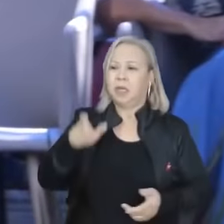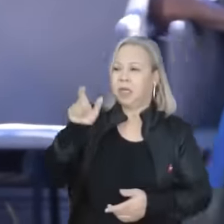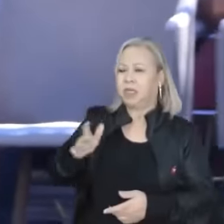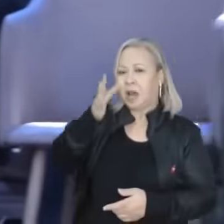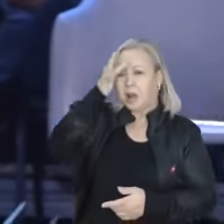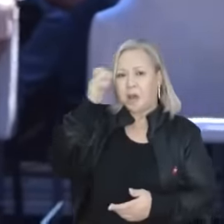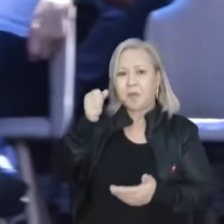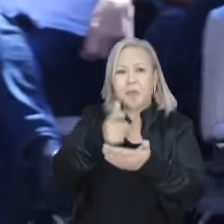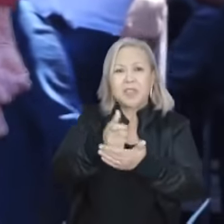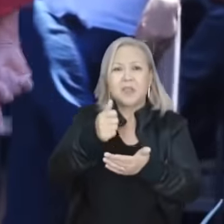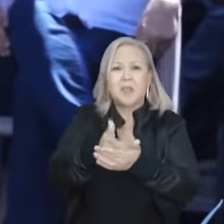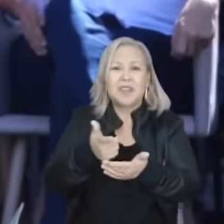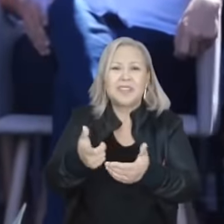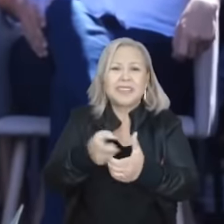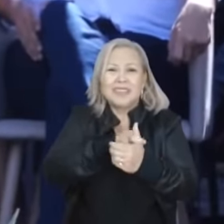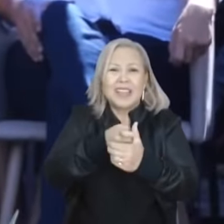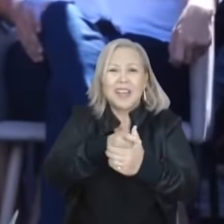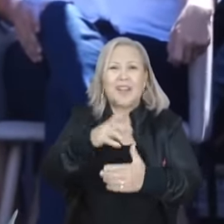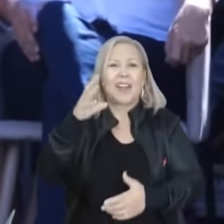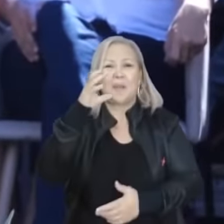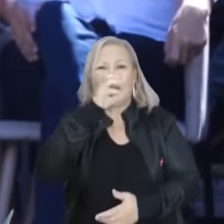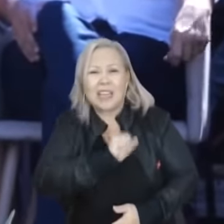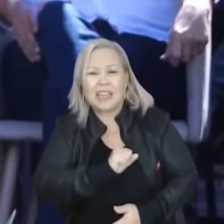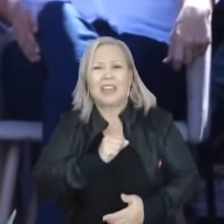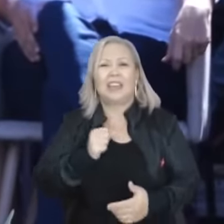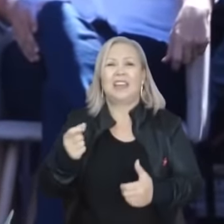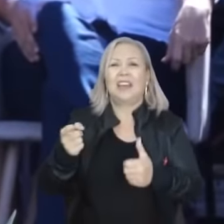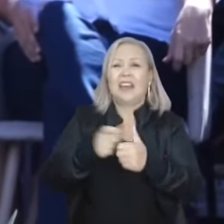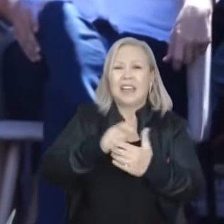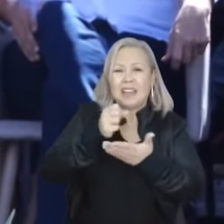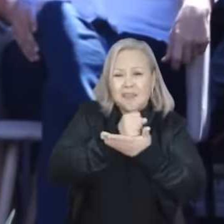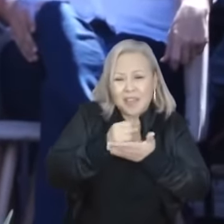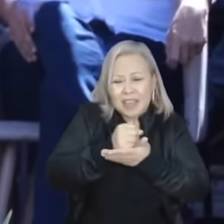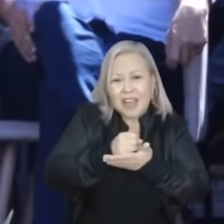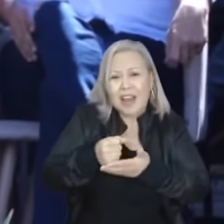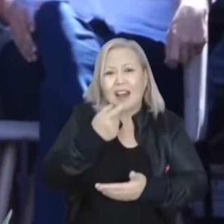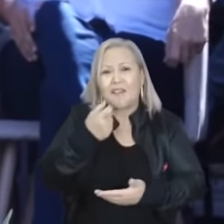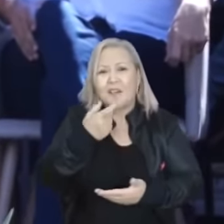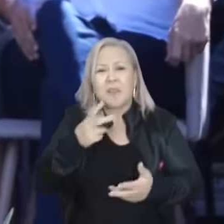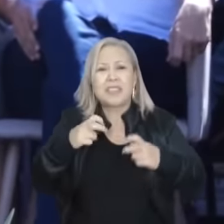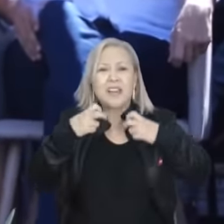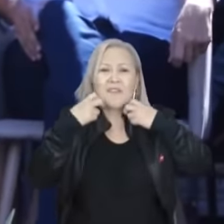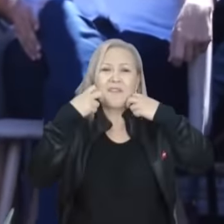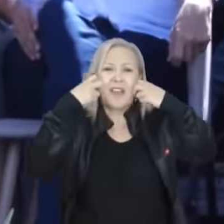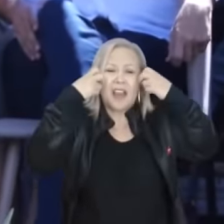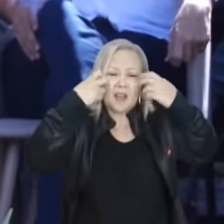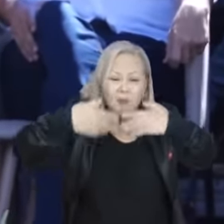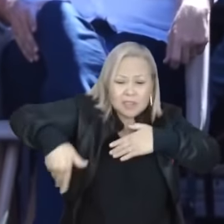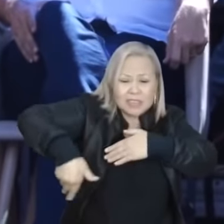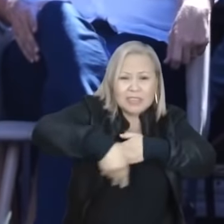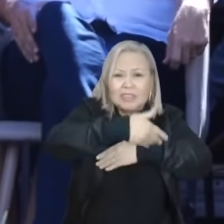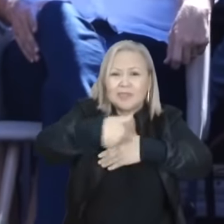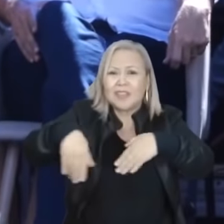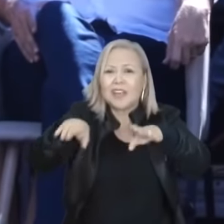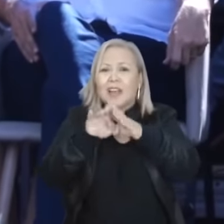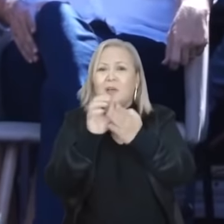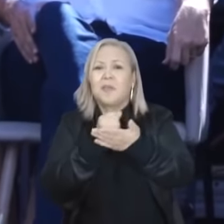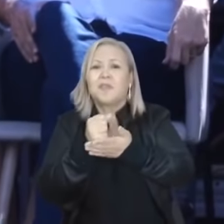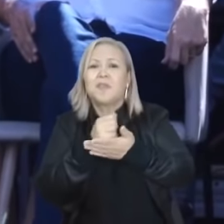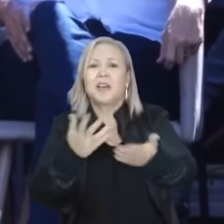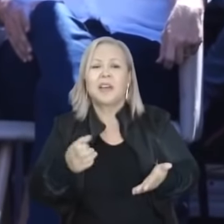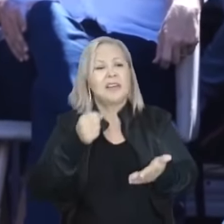dever na padaria, se o cara dever na farmácia, ele tem até vergonha de passar na porta da farmácia. Ele quer pagar.